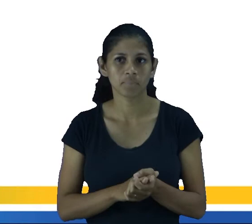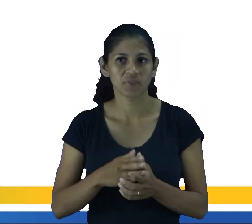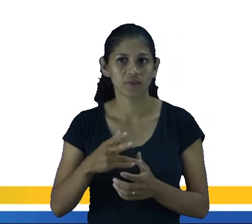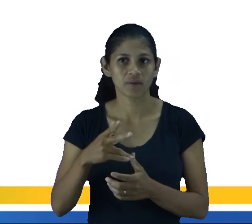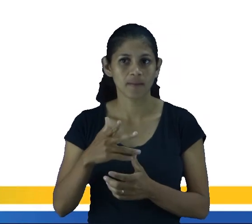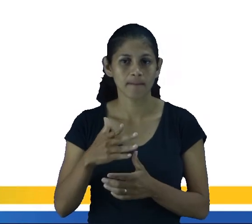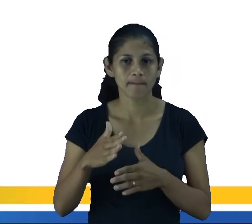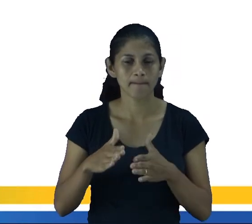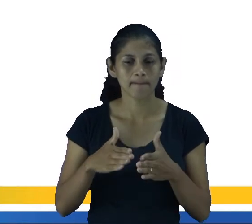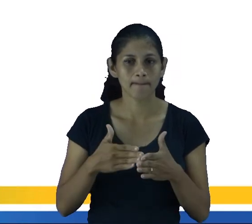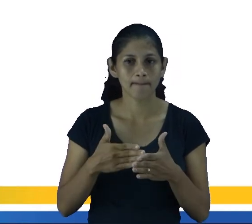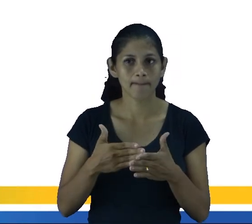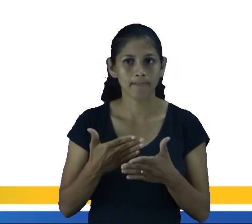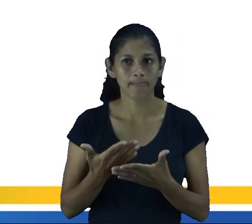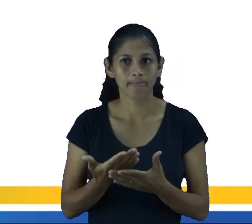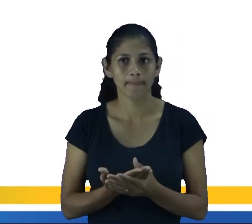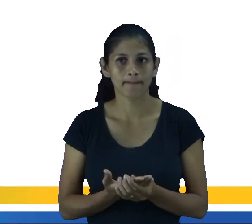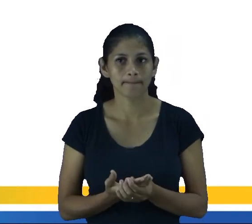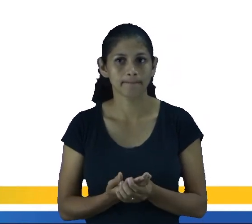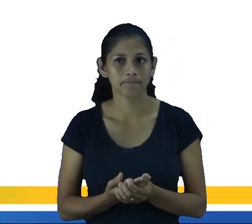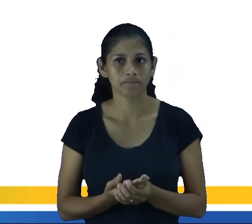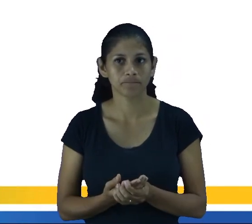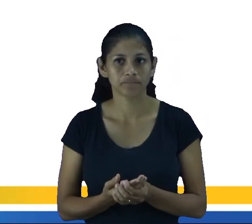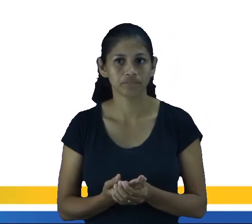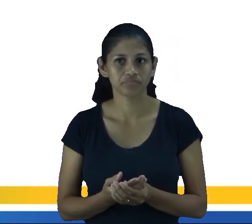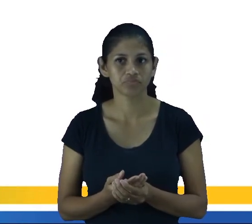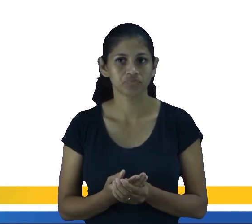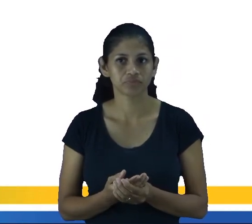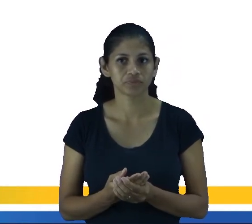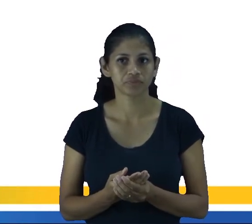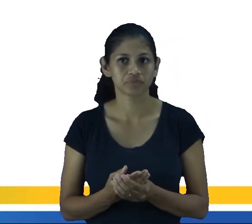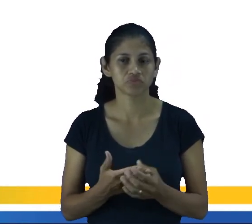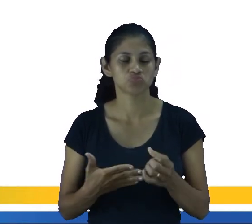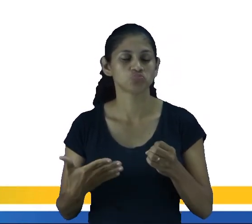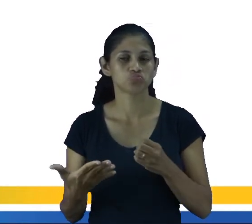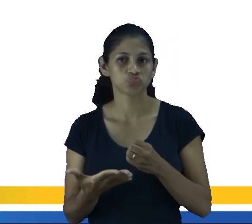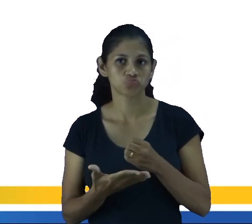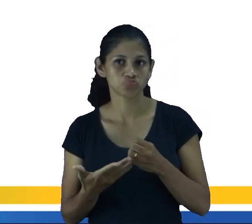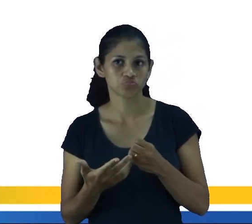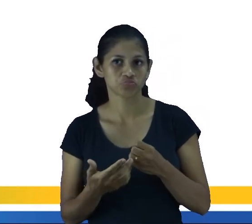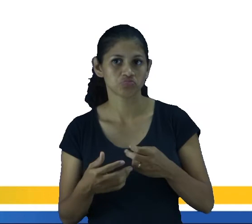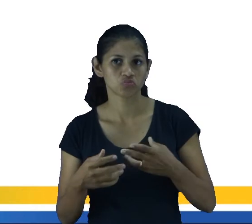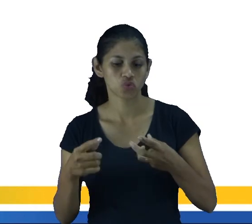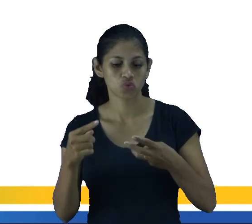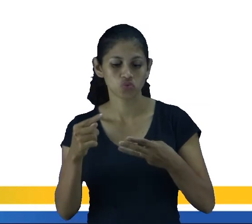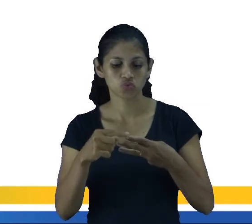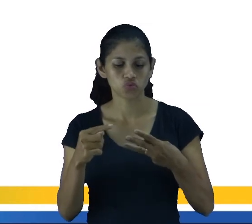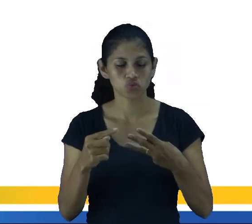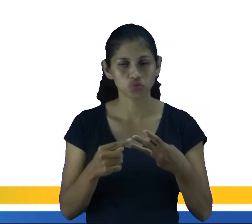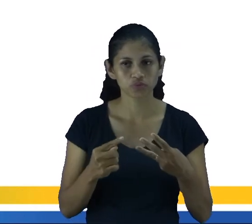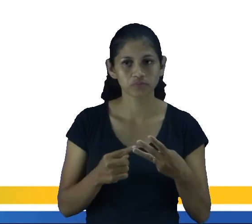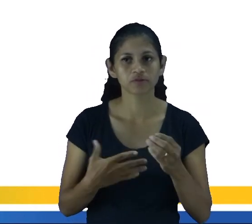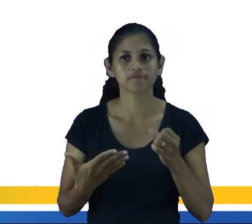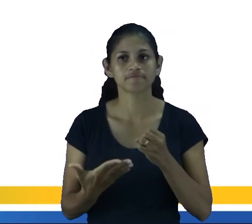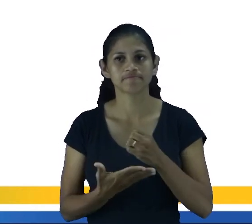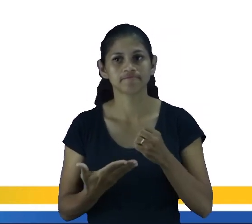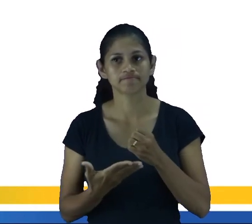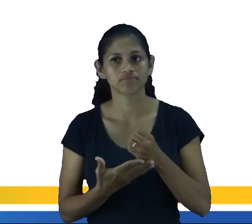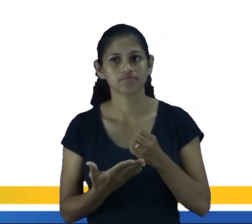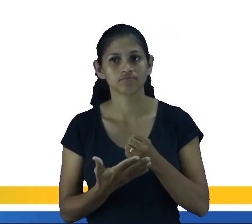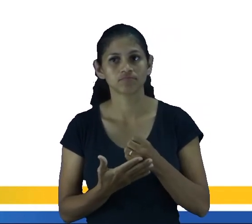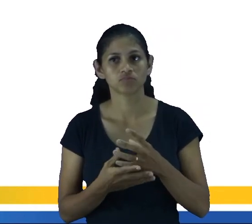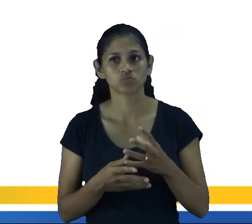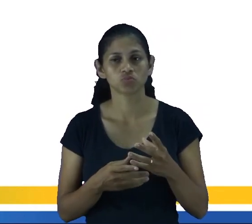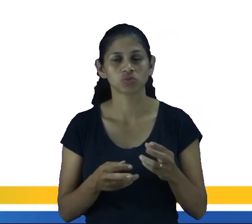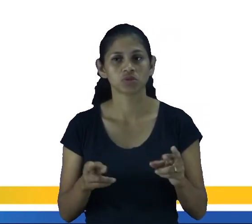ligadas aos metais alcalinos terrosos, e as demais bases vão ser todas insolúveis. Em